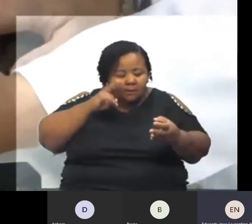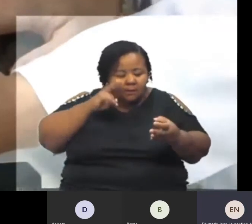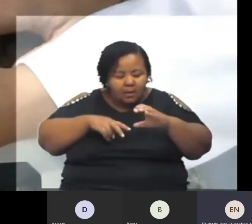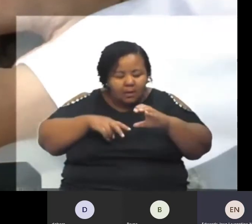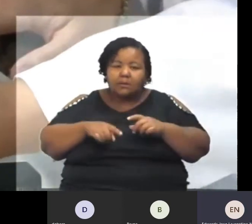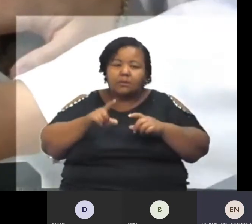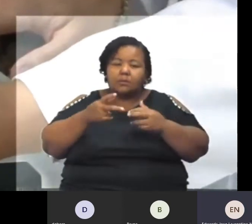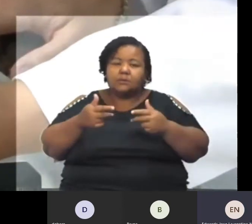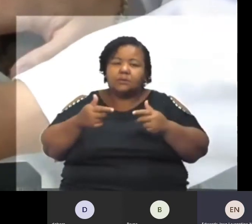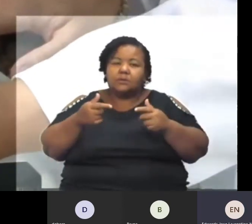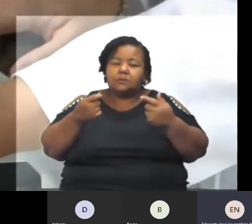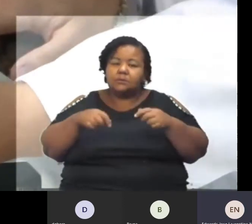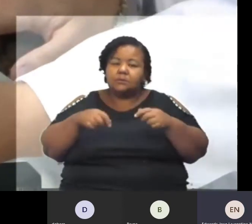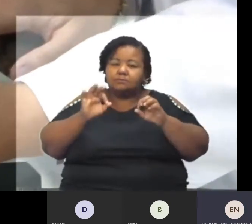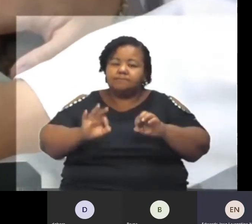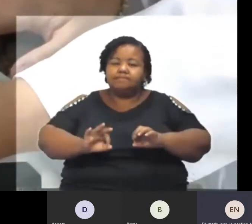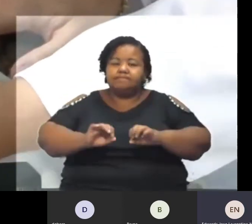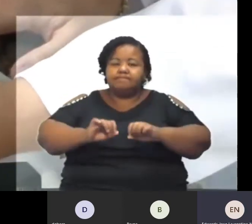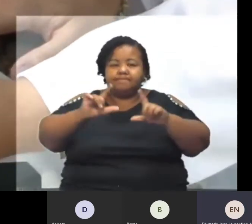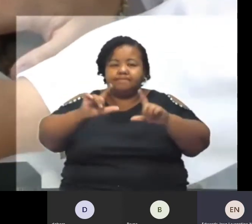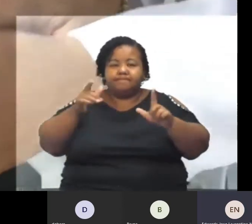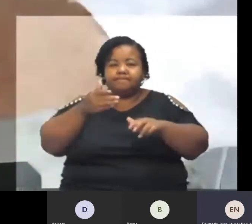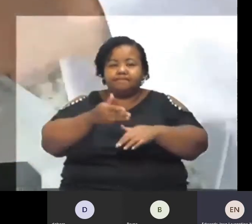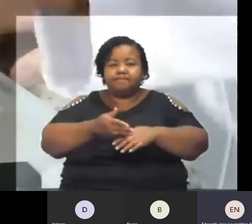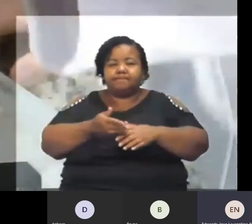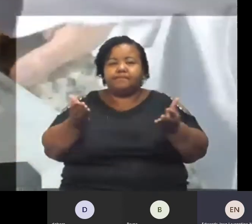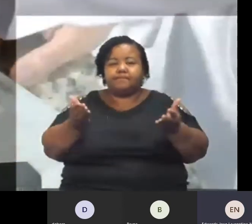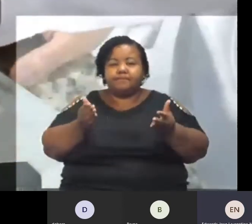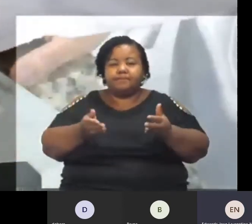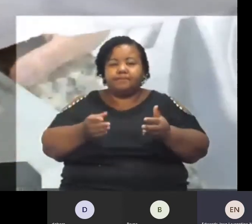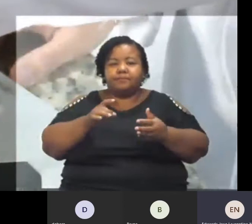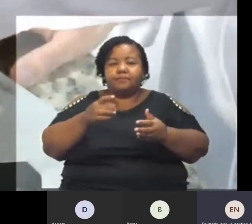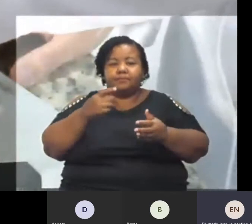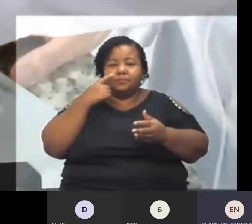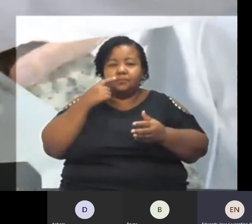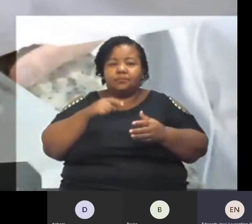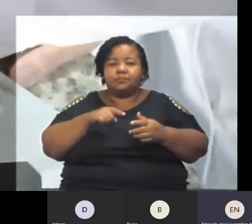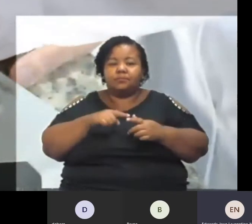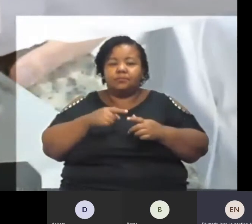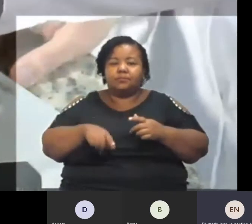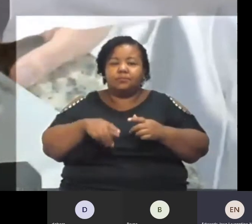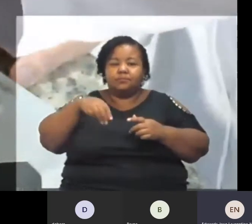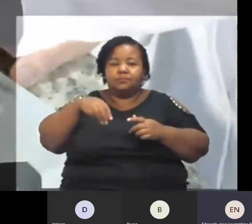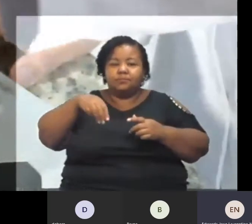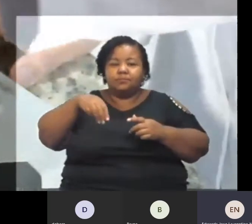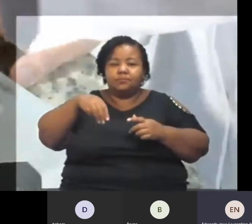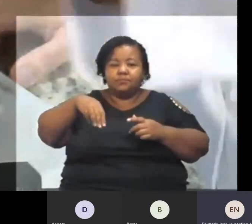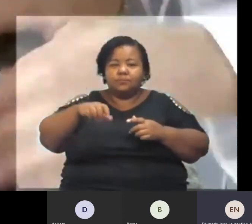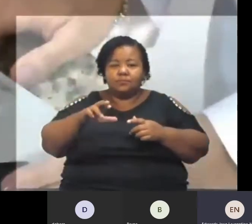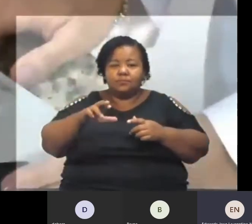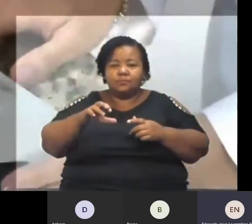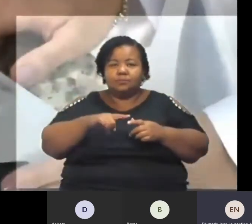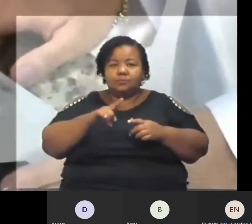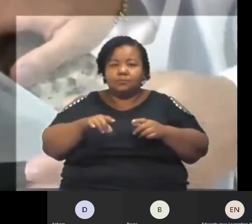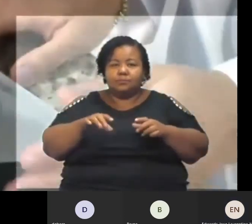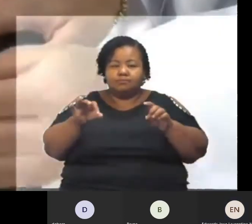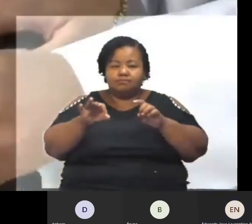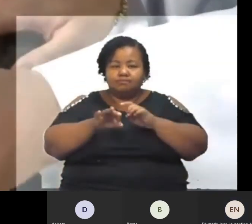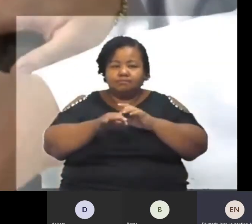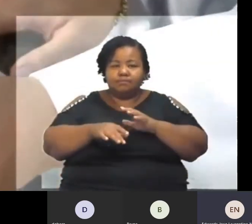objeto precisa estar nítido. Então, agora, a gente mexe apenas no macrômetro e esse objeto está